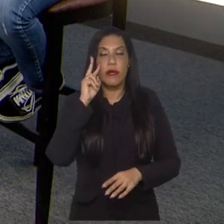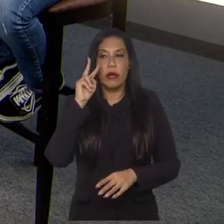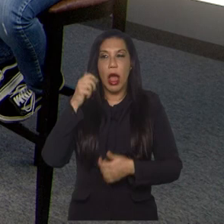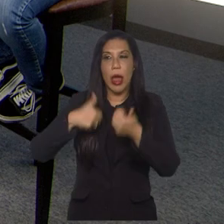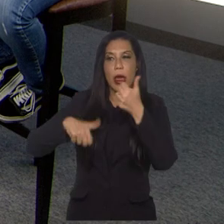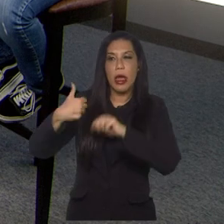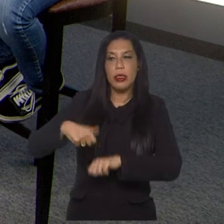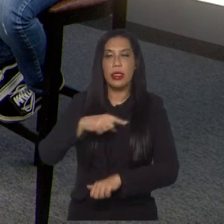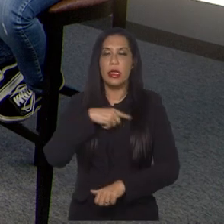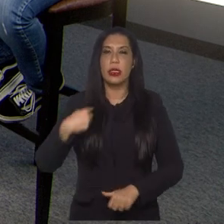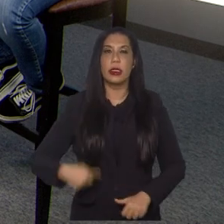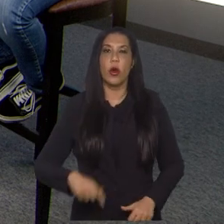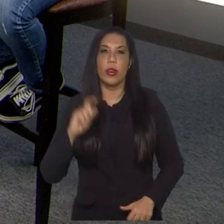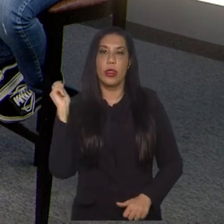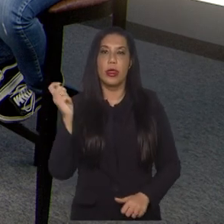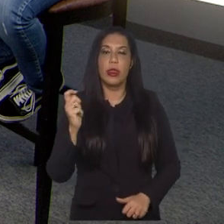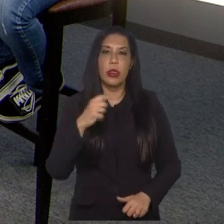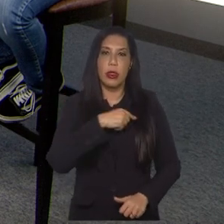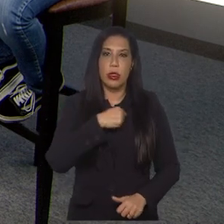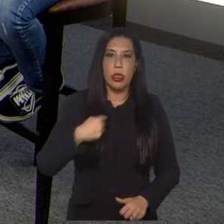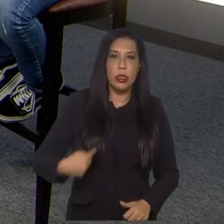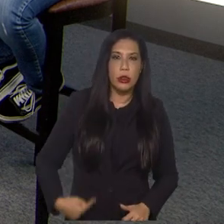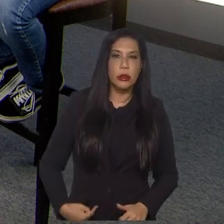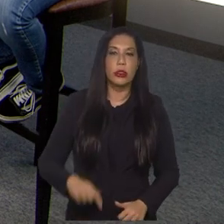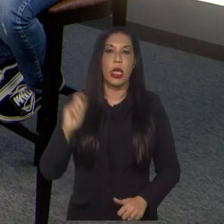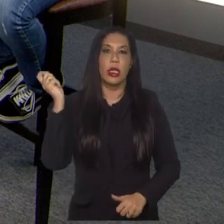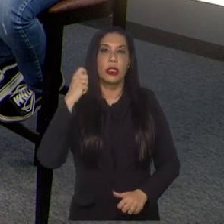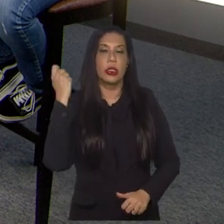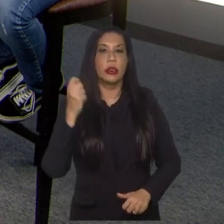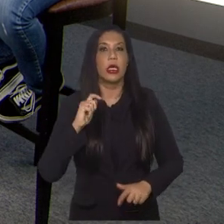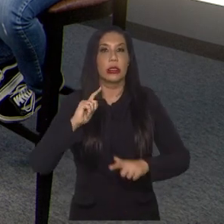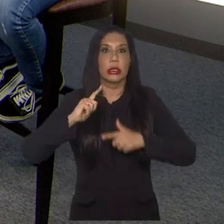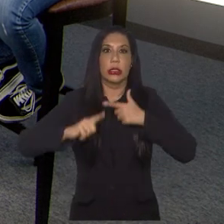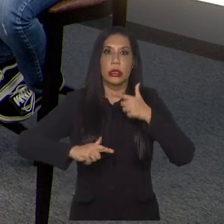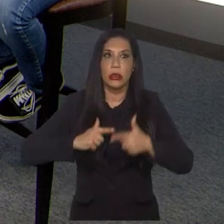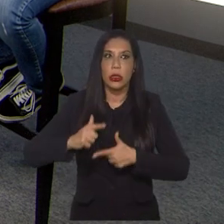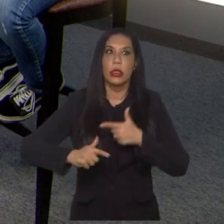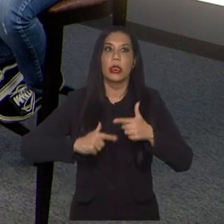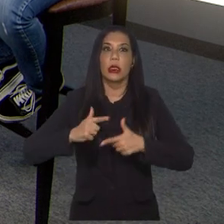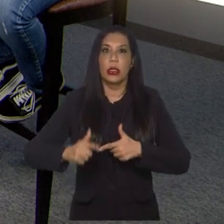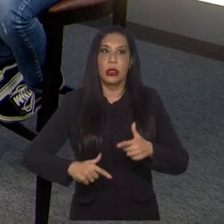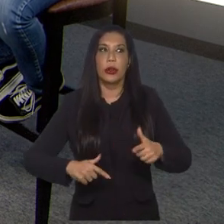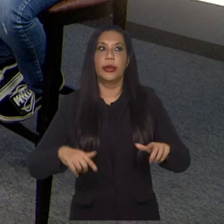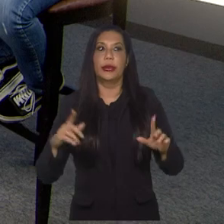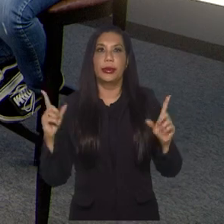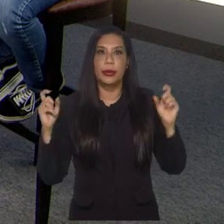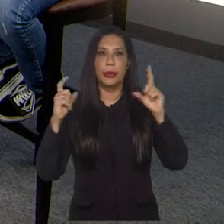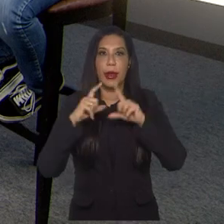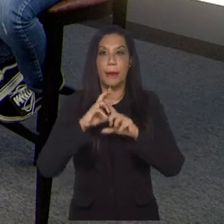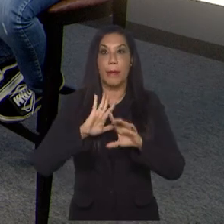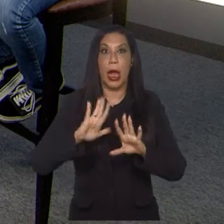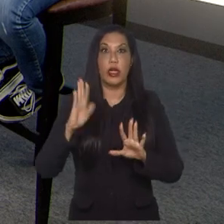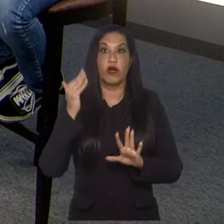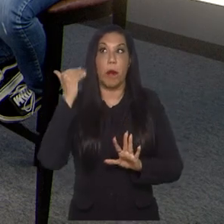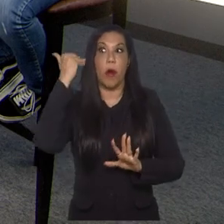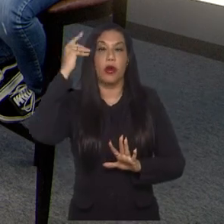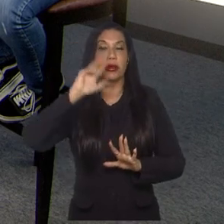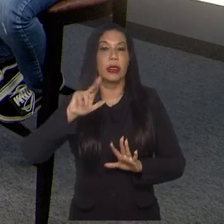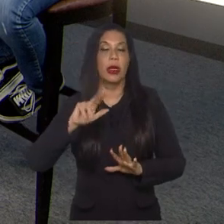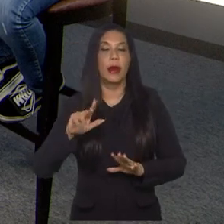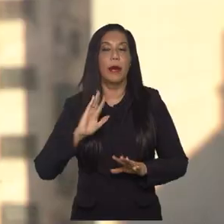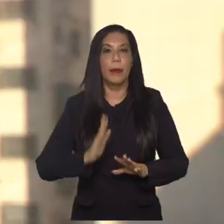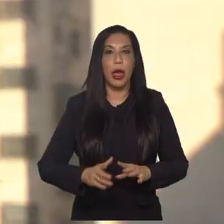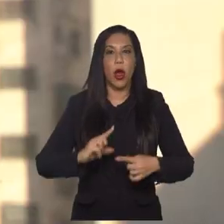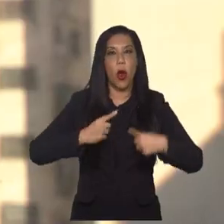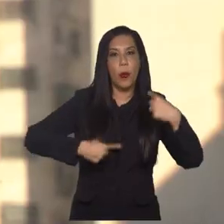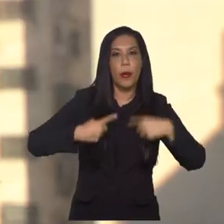China como uma seleção que pode dar trabalho nos seus contra-ataques, mas não é um grande nome. E da política estatal